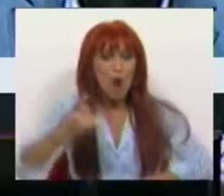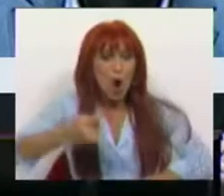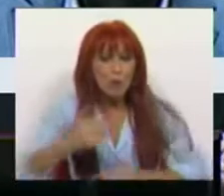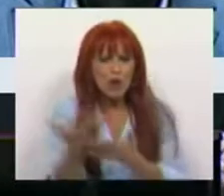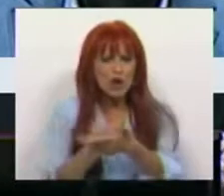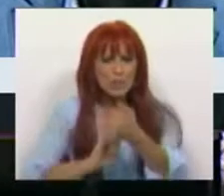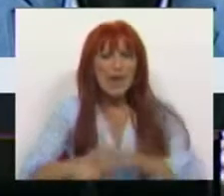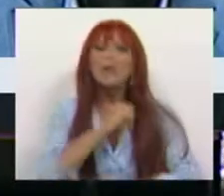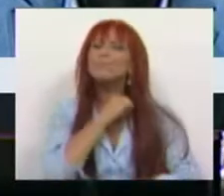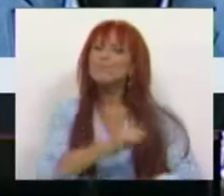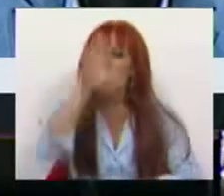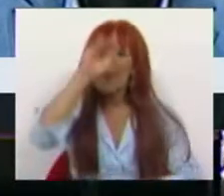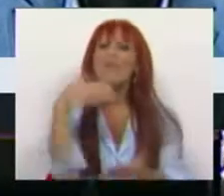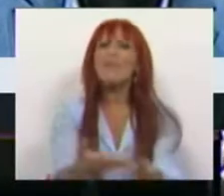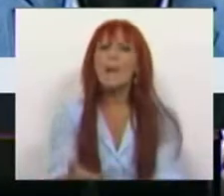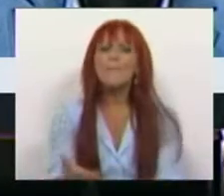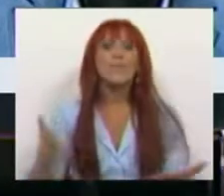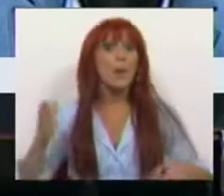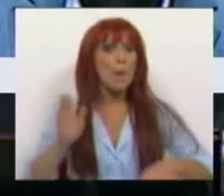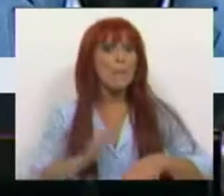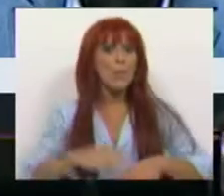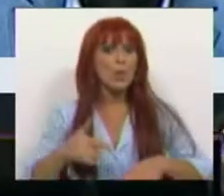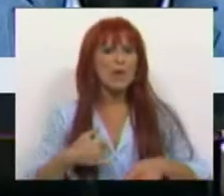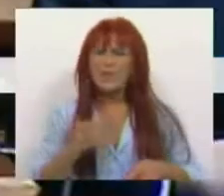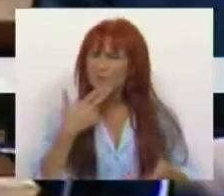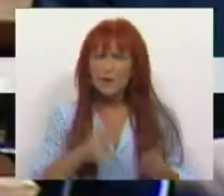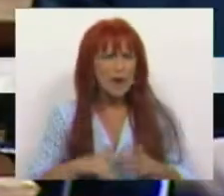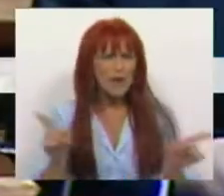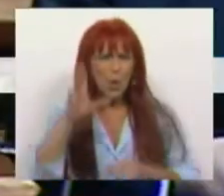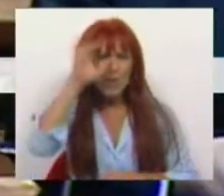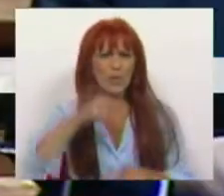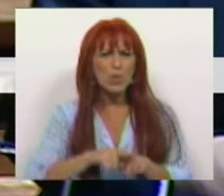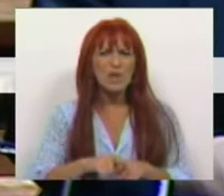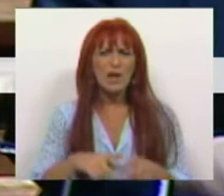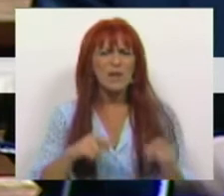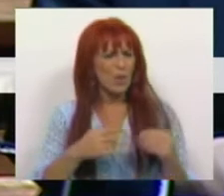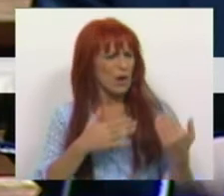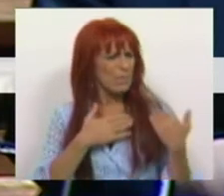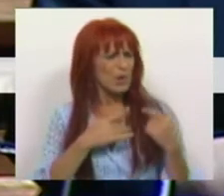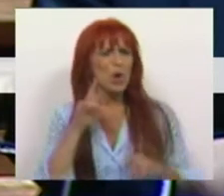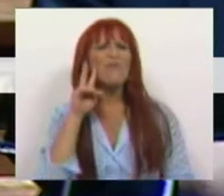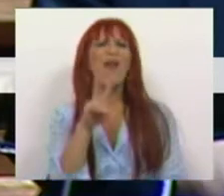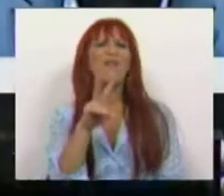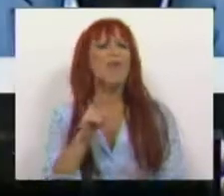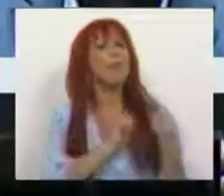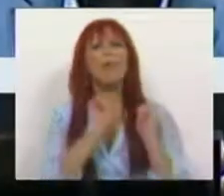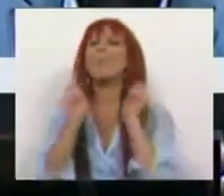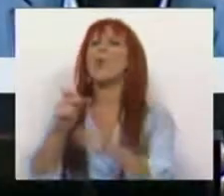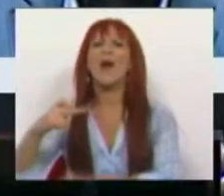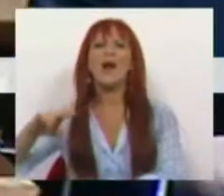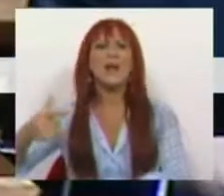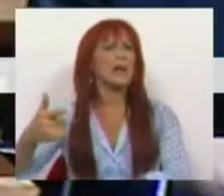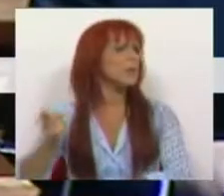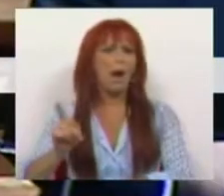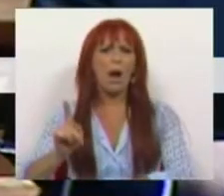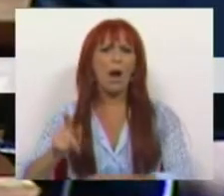um despacho favorável do Governo. E por isso, não é verdade que ao Governo caiba apenas assistir ou delegar na Peço ACT para em